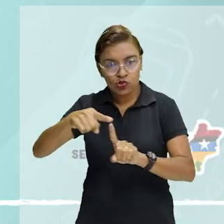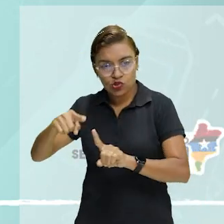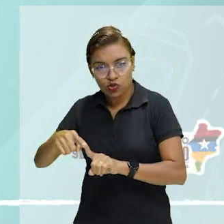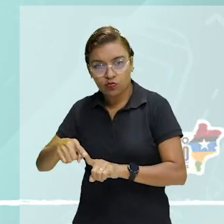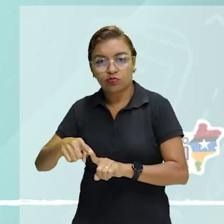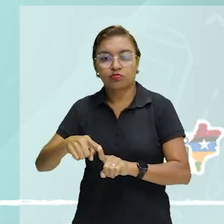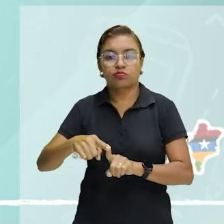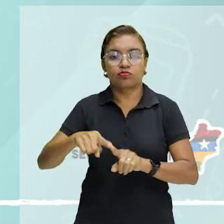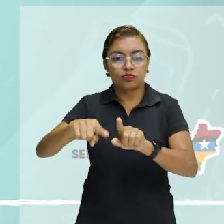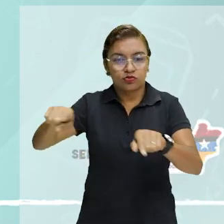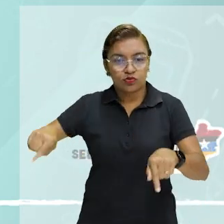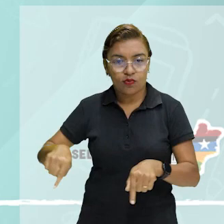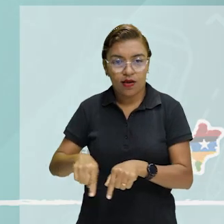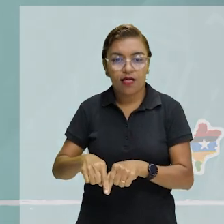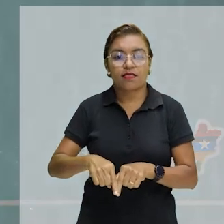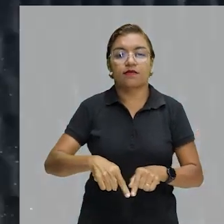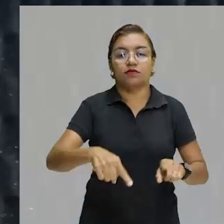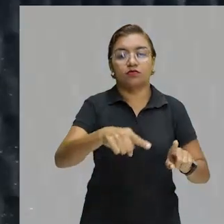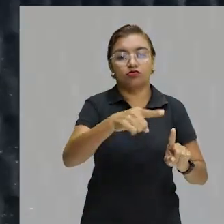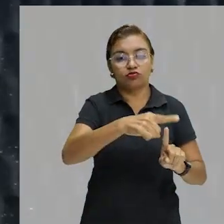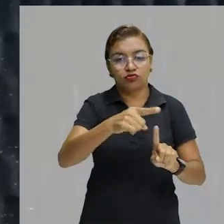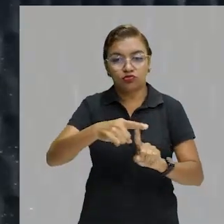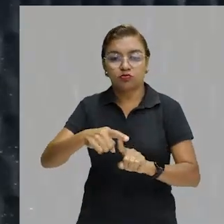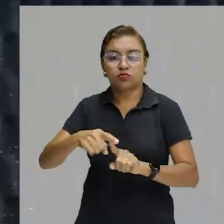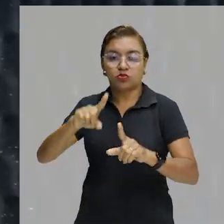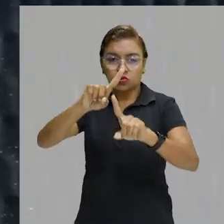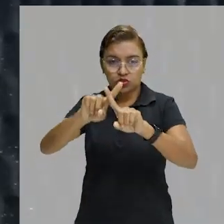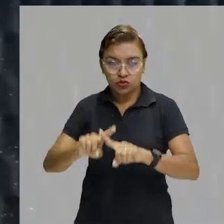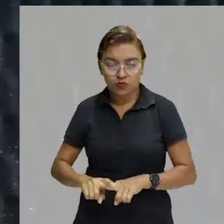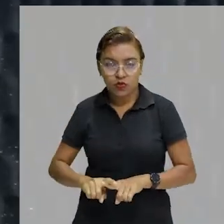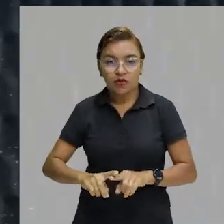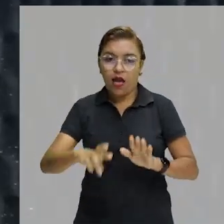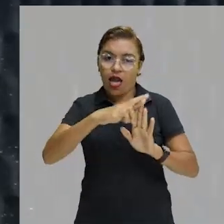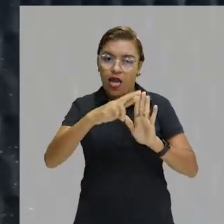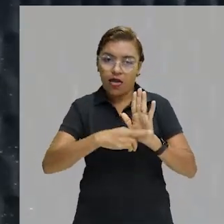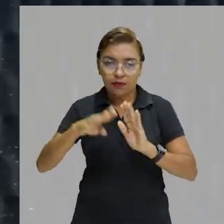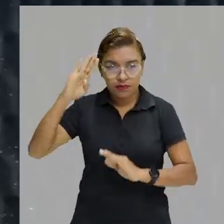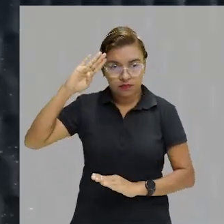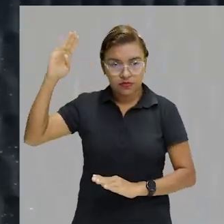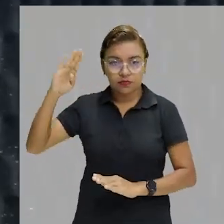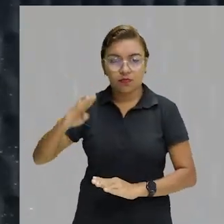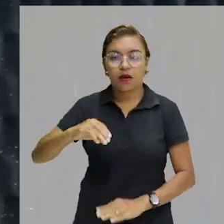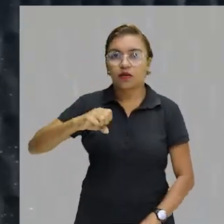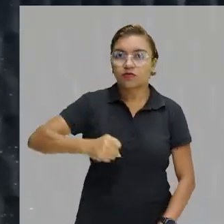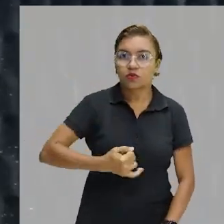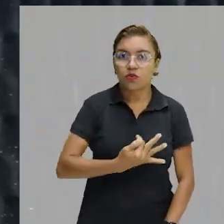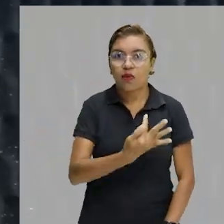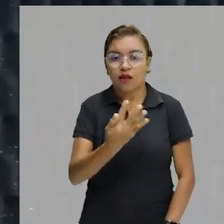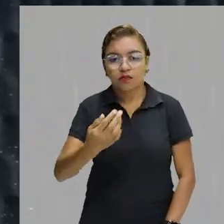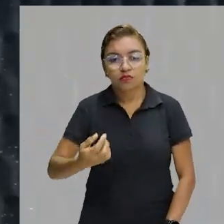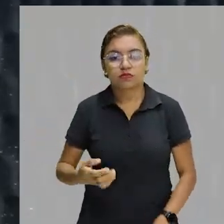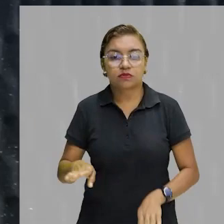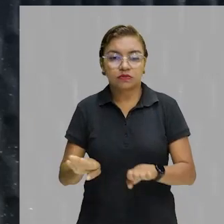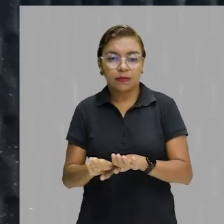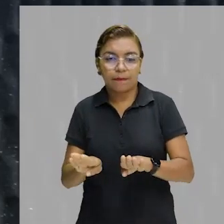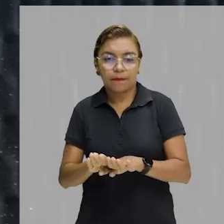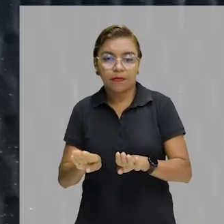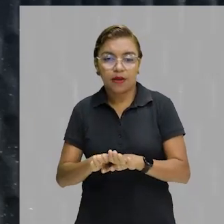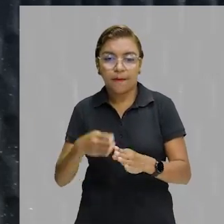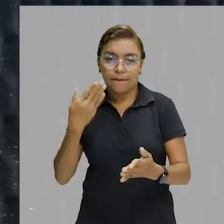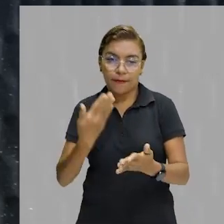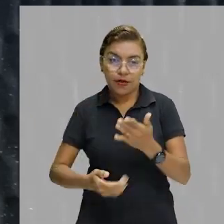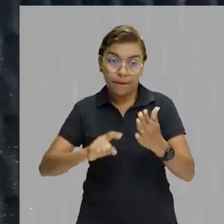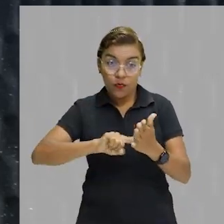tipos de disputas, principais regras, contagem no jogo, perde ponto quando e